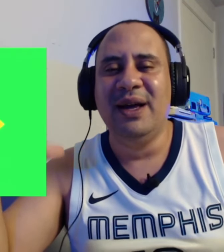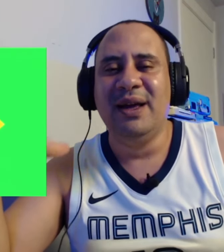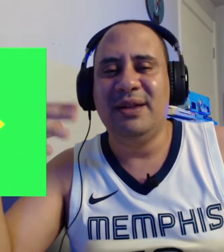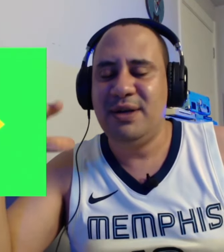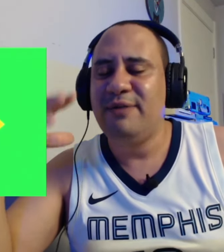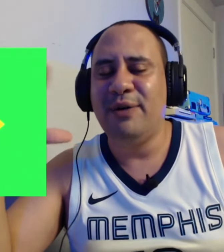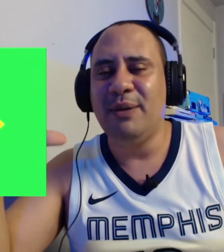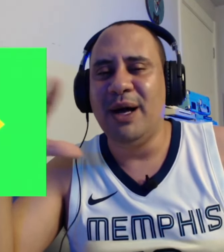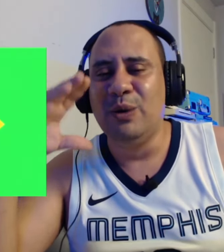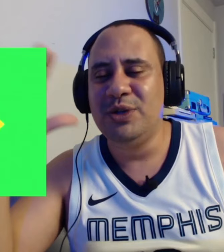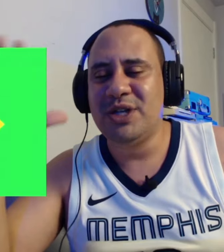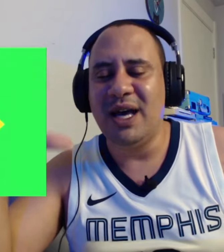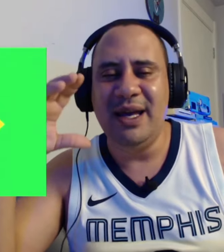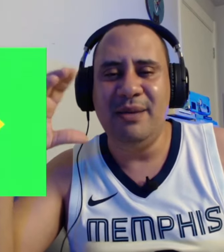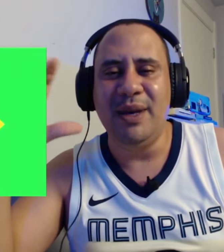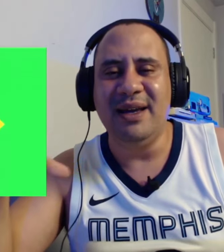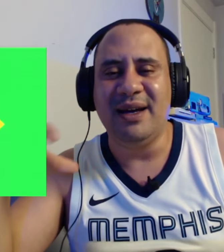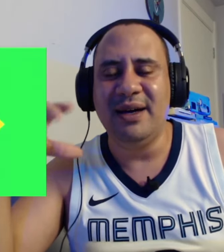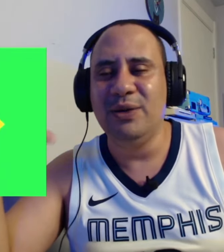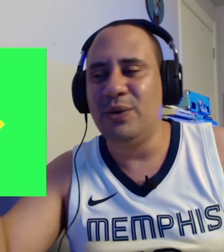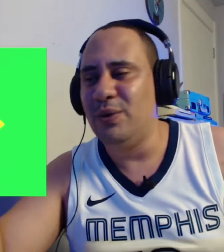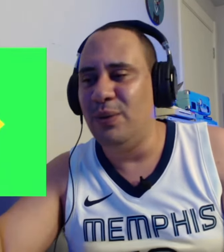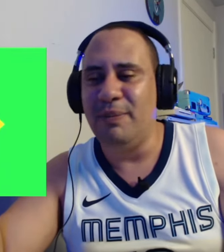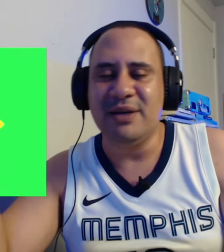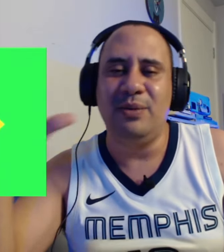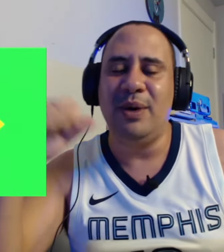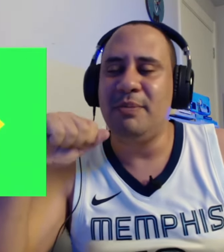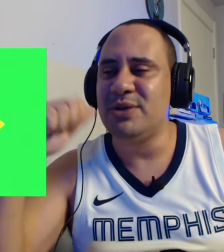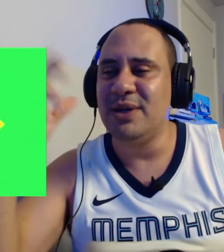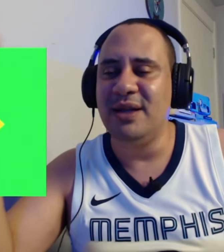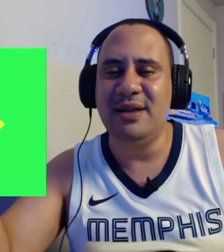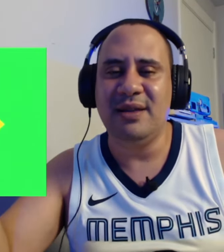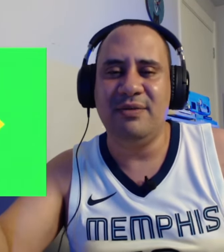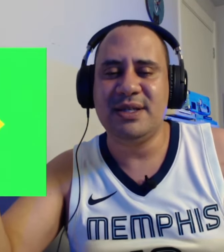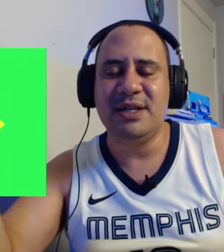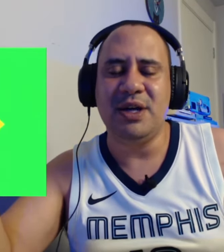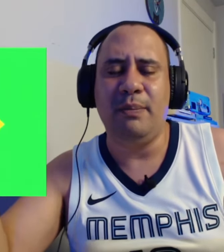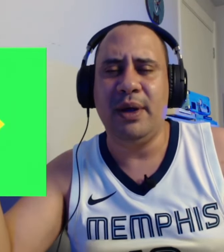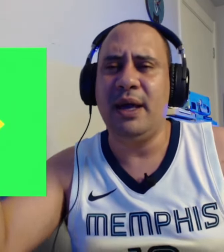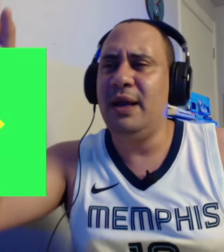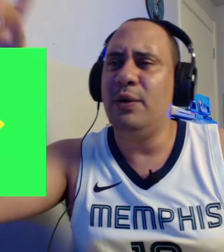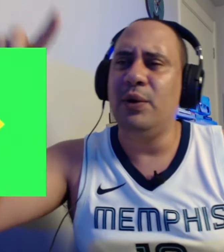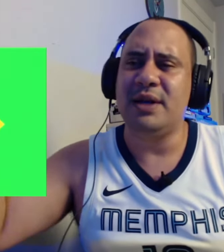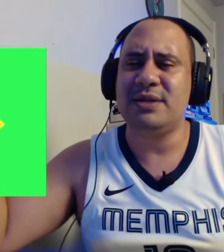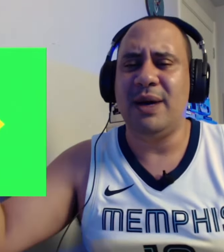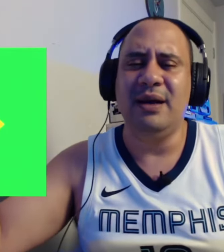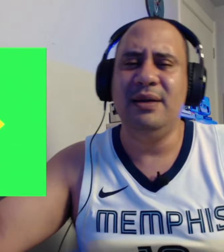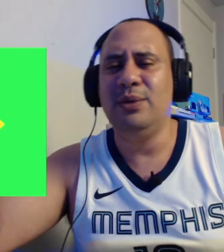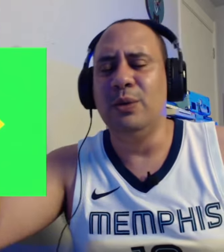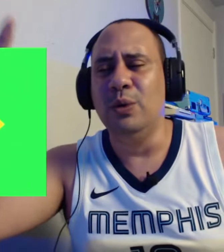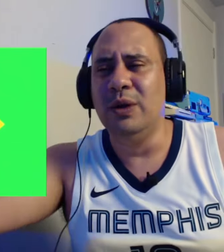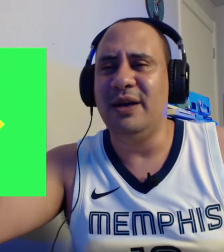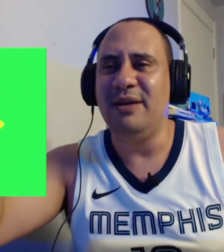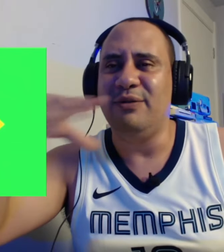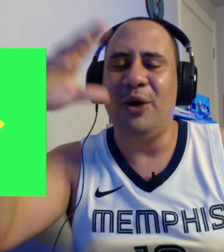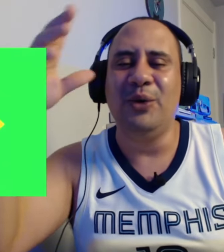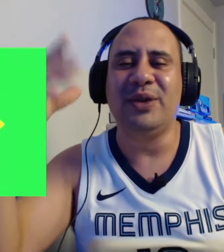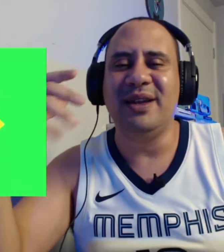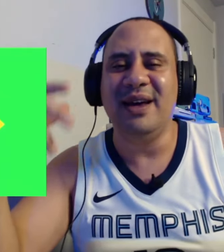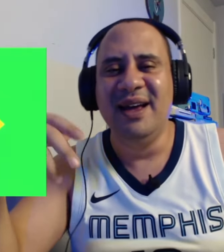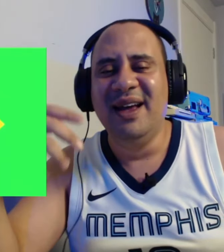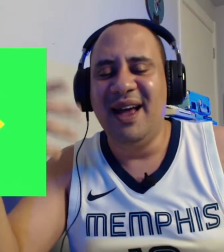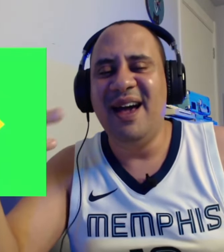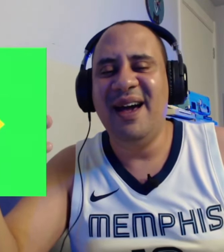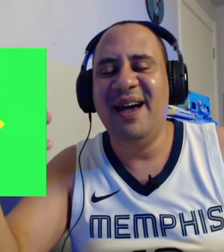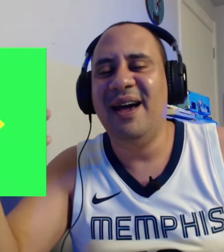Então, de forma lúdica ali, brincando com uma pessoa dando entrevista de apoio a ele, outras falando Lula em volta,